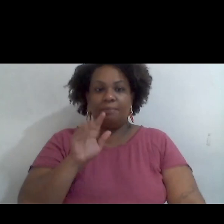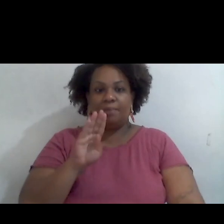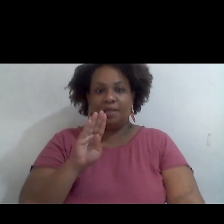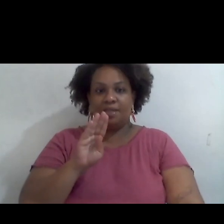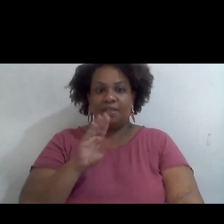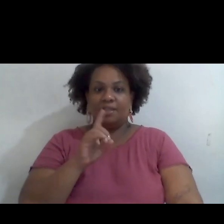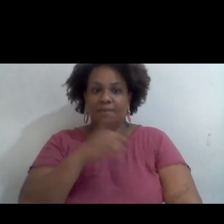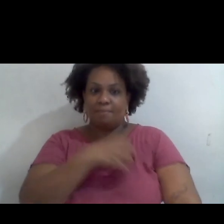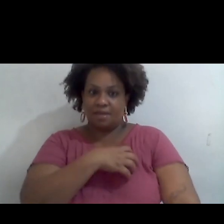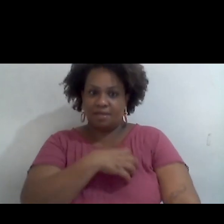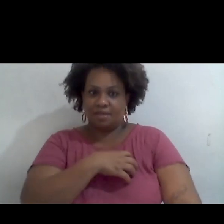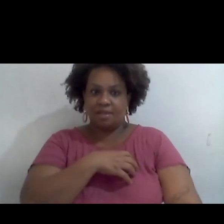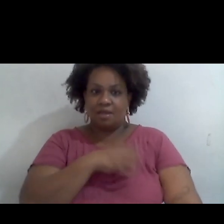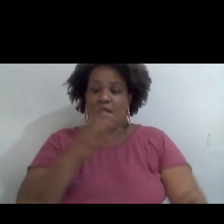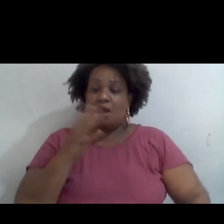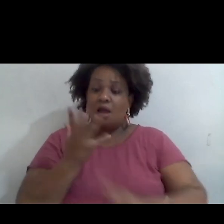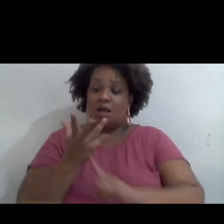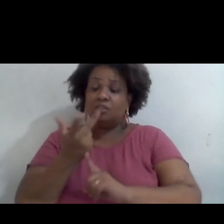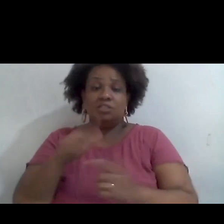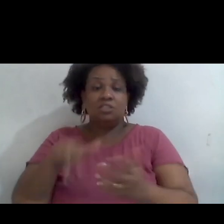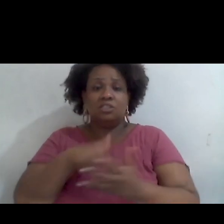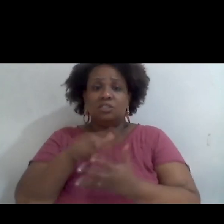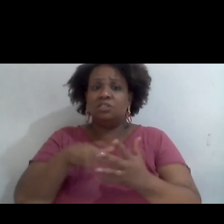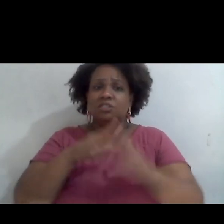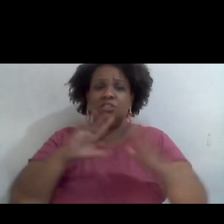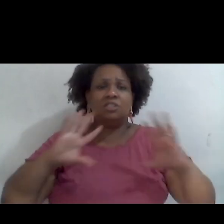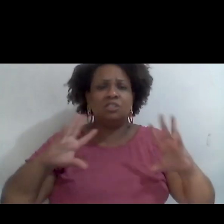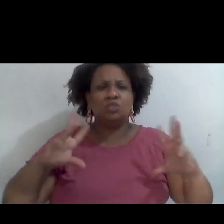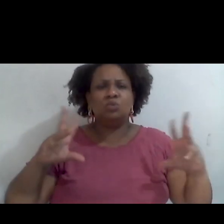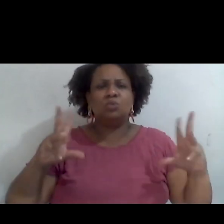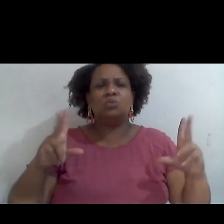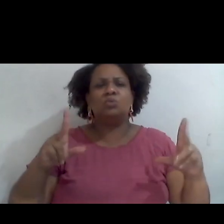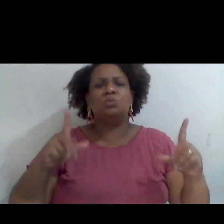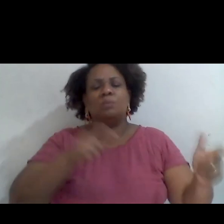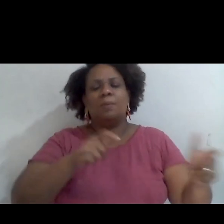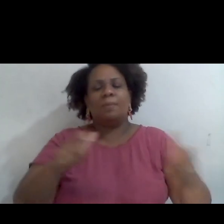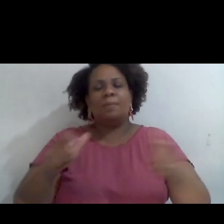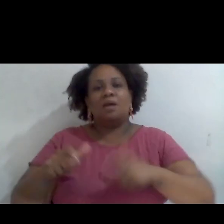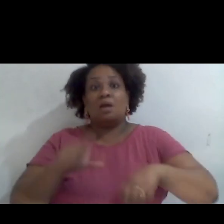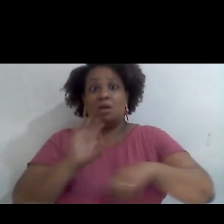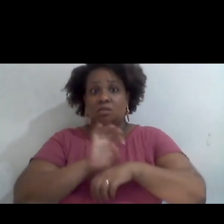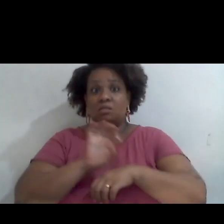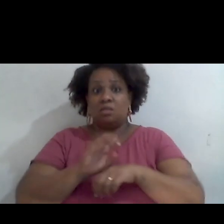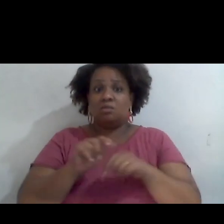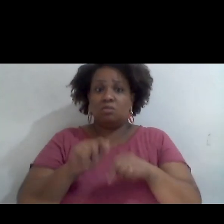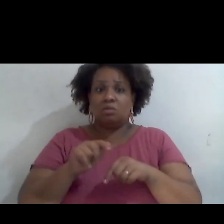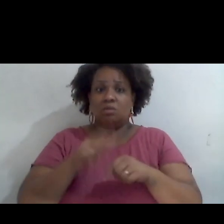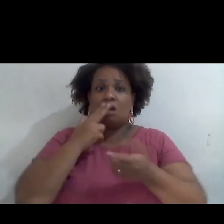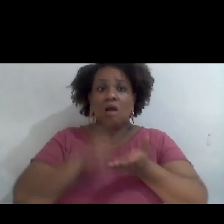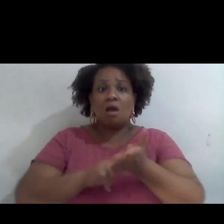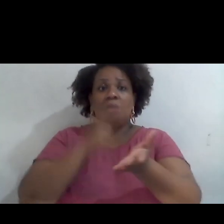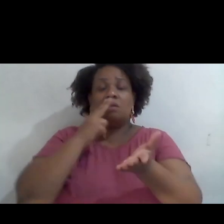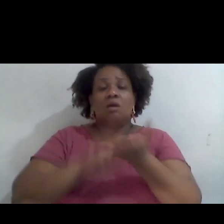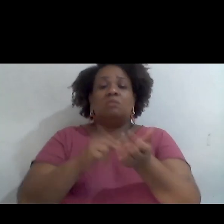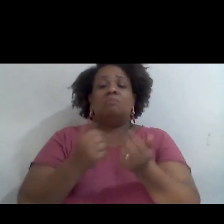De artistas da dança de todos os territórios daqui do Estado. A gente enviou uma carta para a Secretaria de